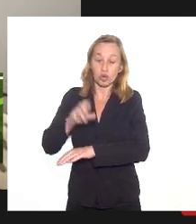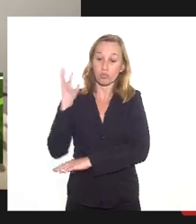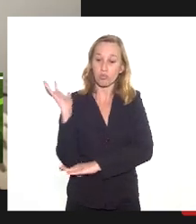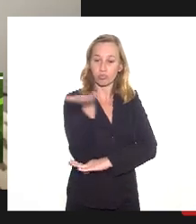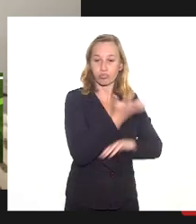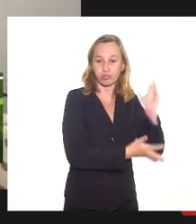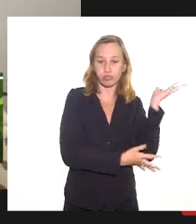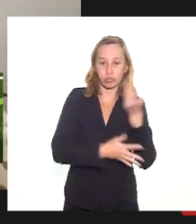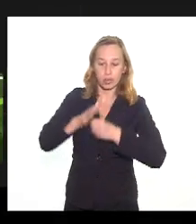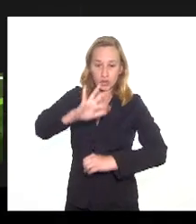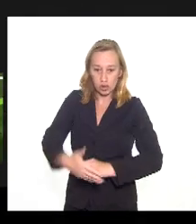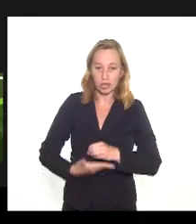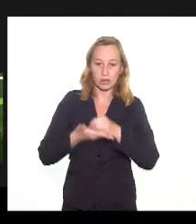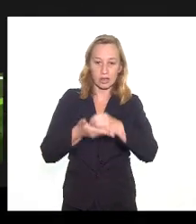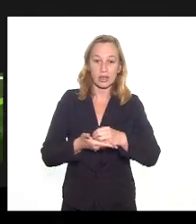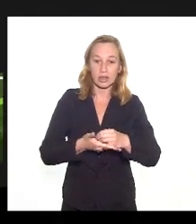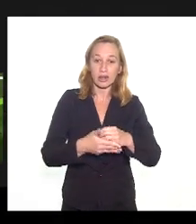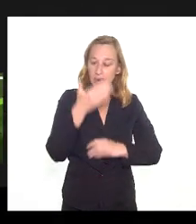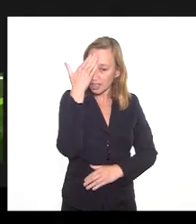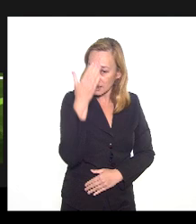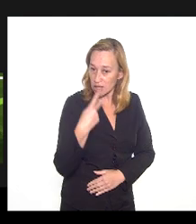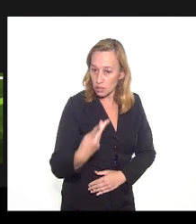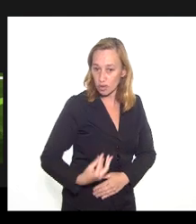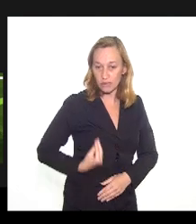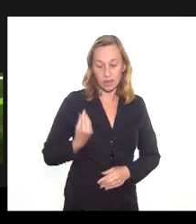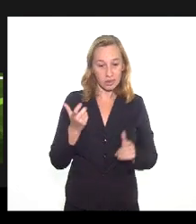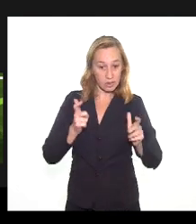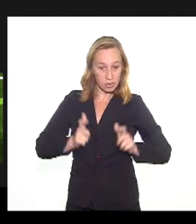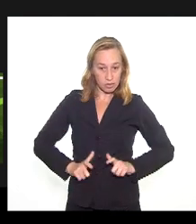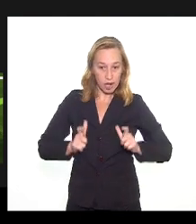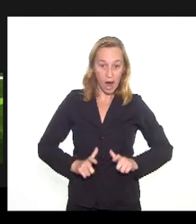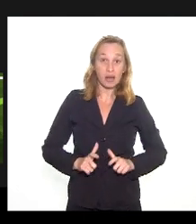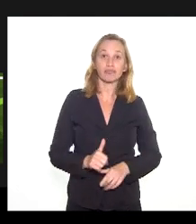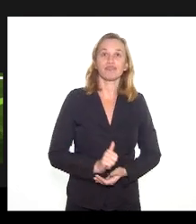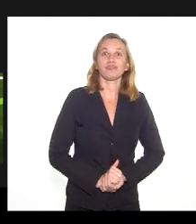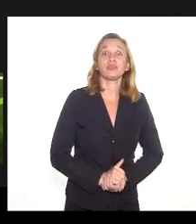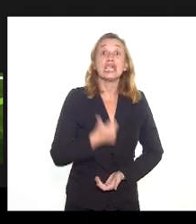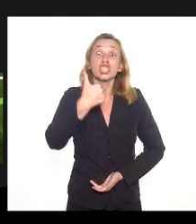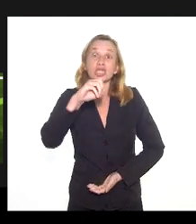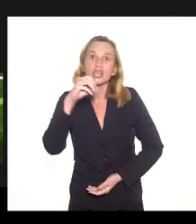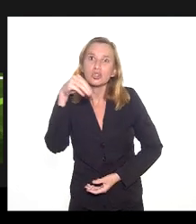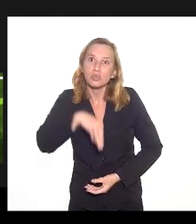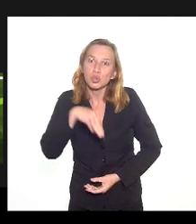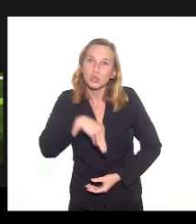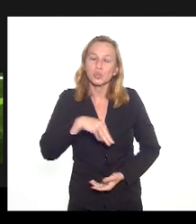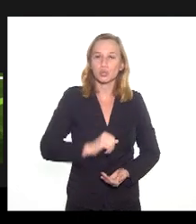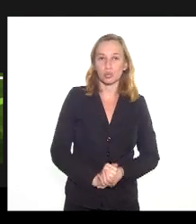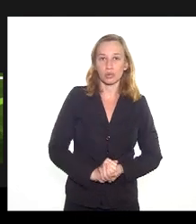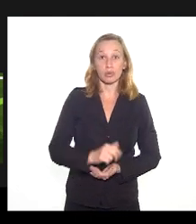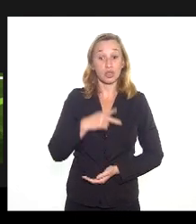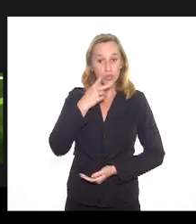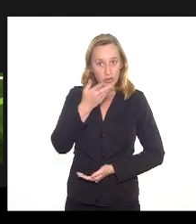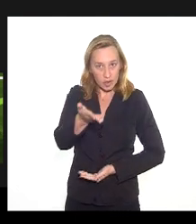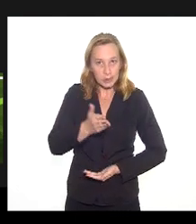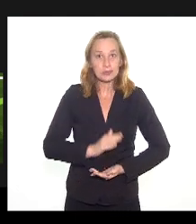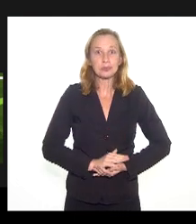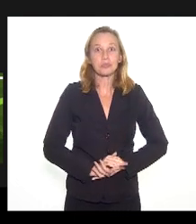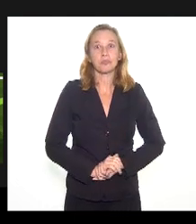Senhora Fernanda, quero agradecer a presença e a senhora dispõe de 10 minutos para suas